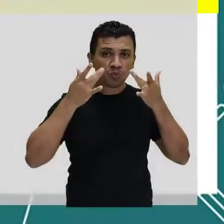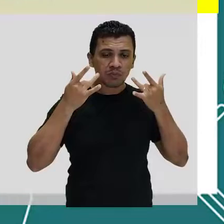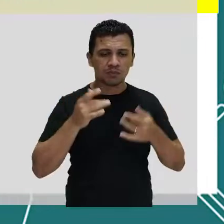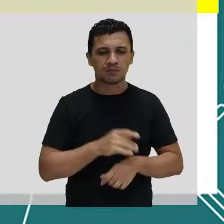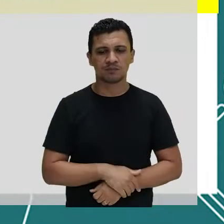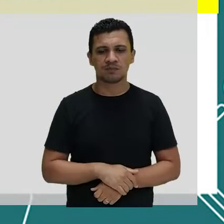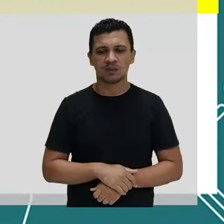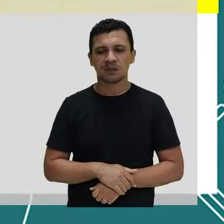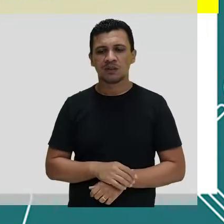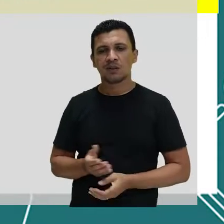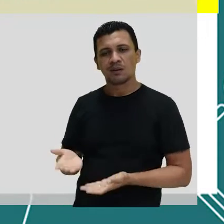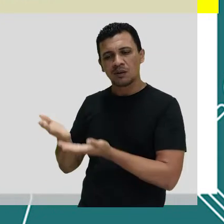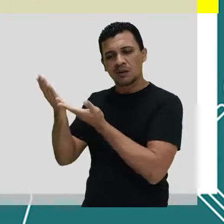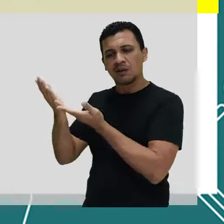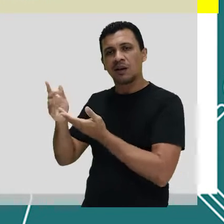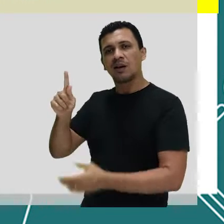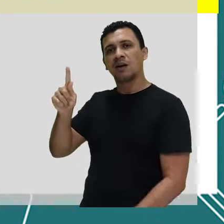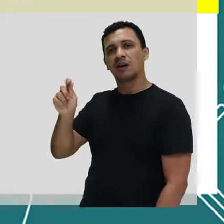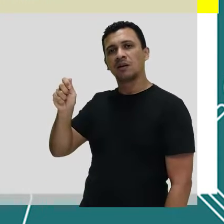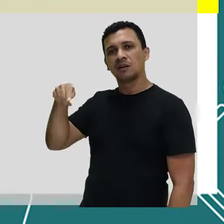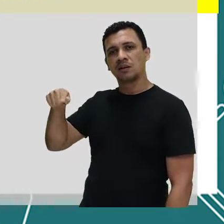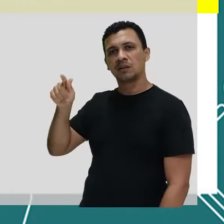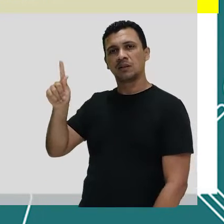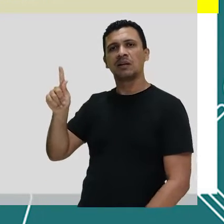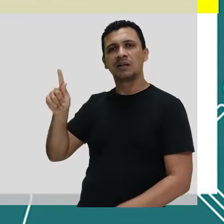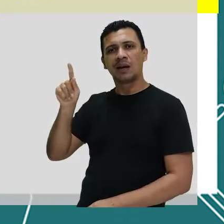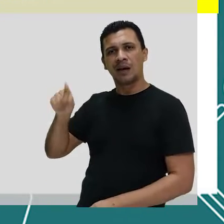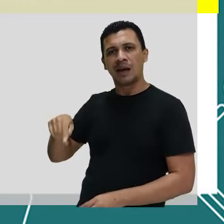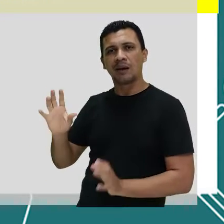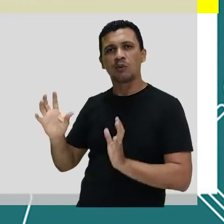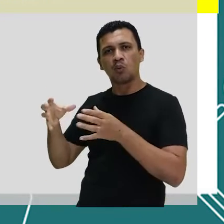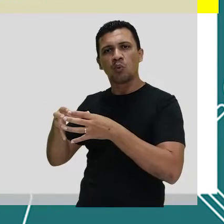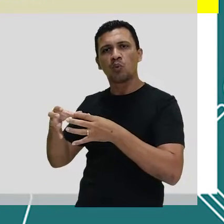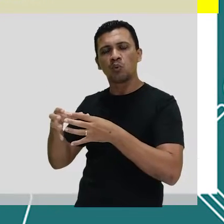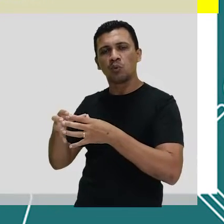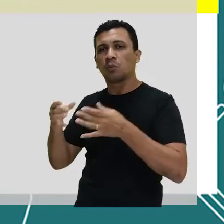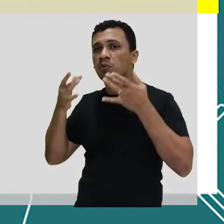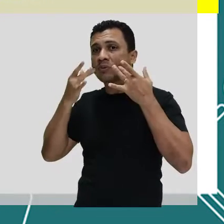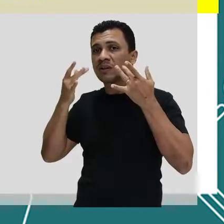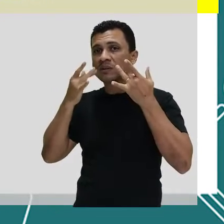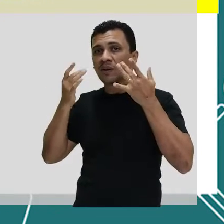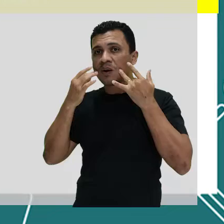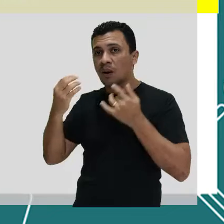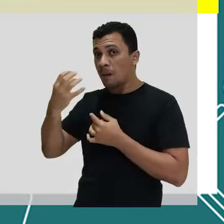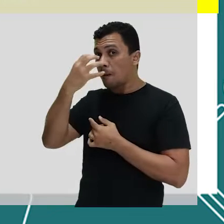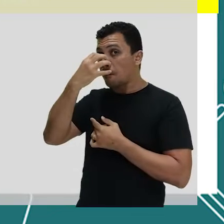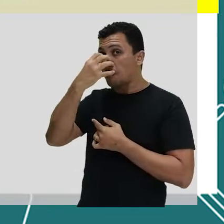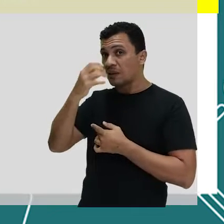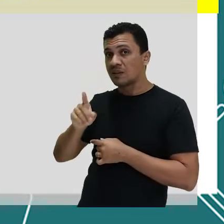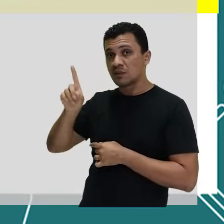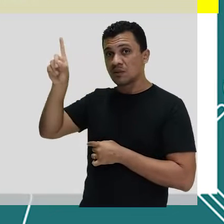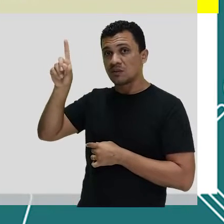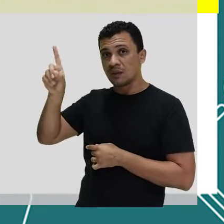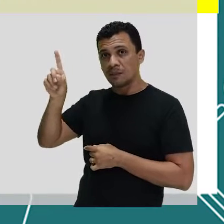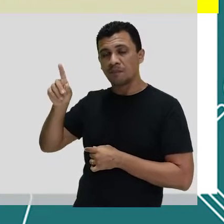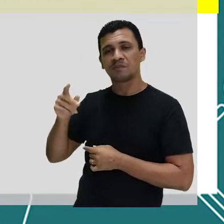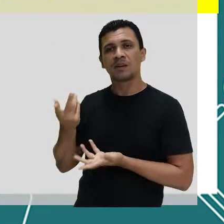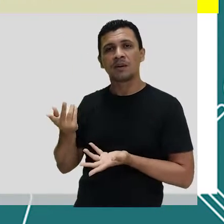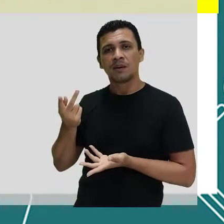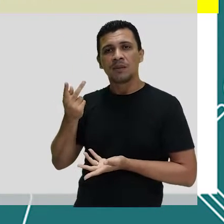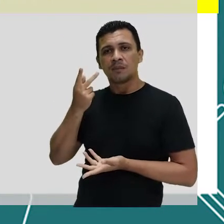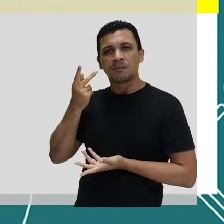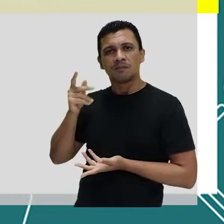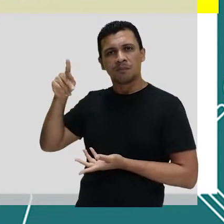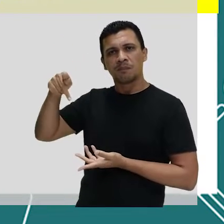Agitada Gangue, que é uma trupe de atores e palhaços da Paraíba, né, só para deixar claro, o palhaço é uma figura do teatro que não é